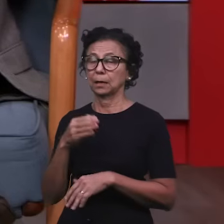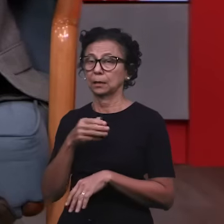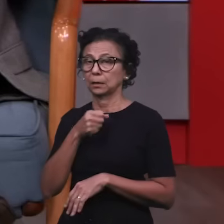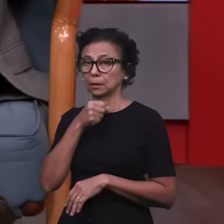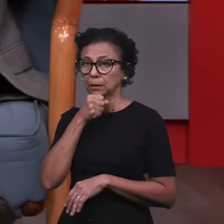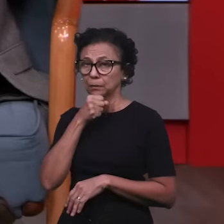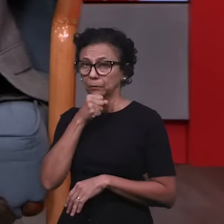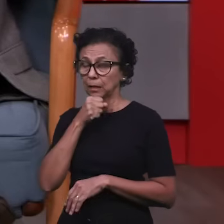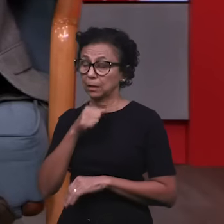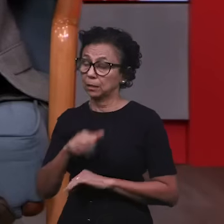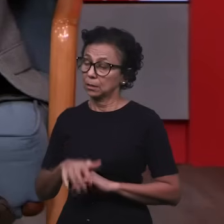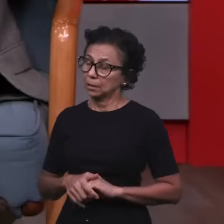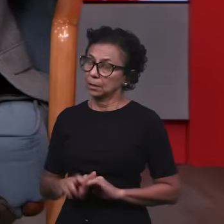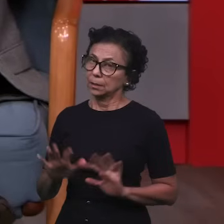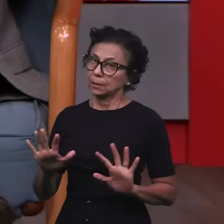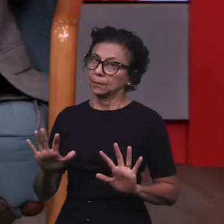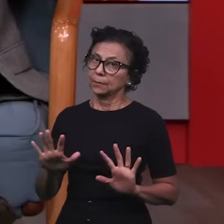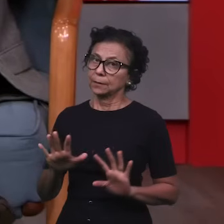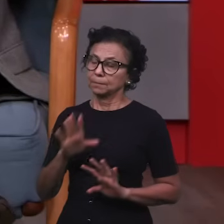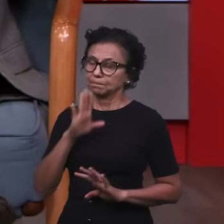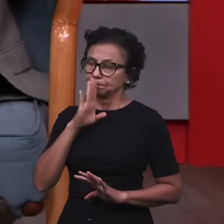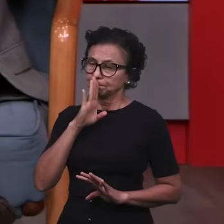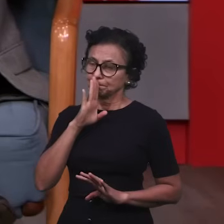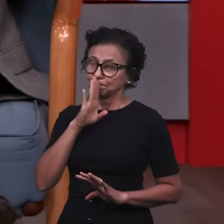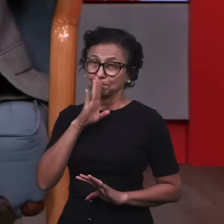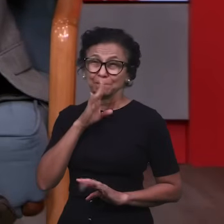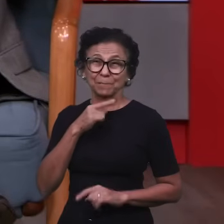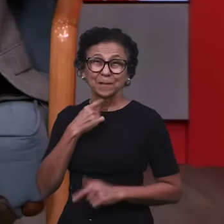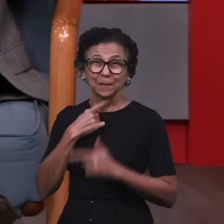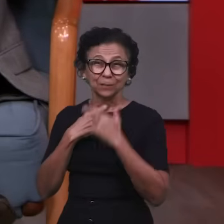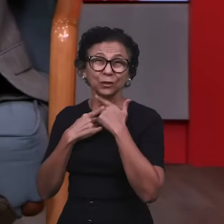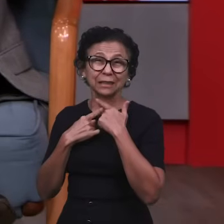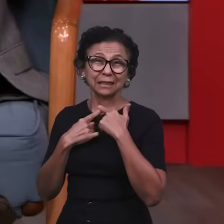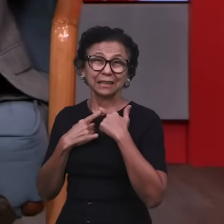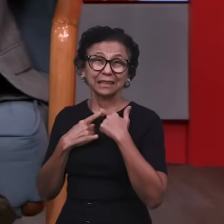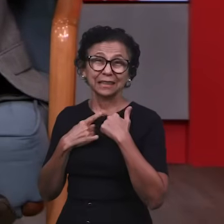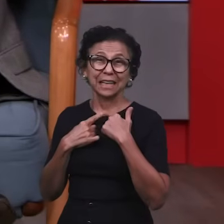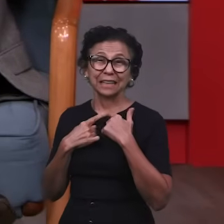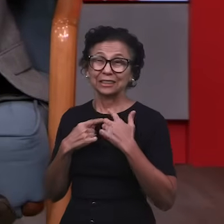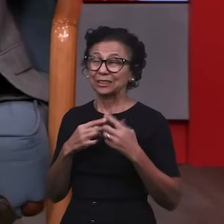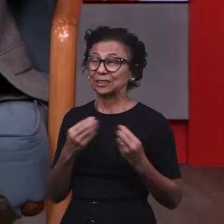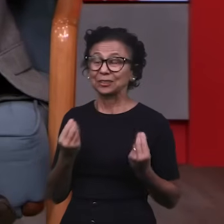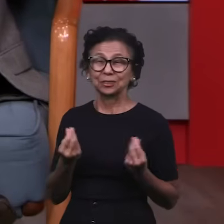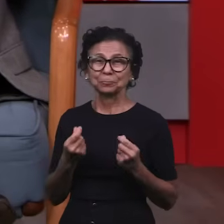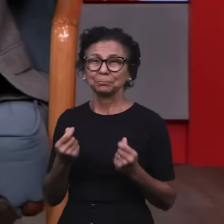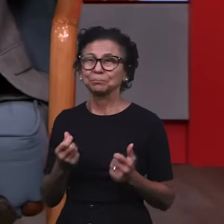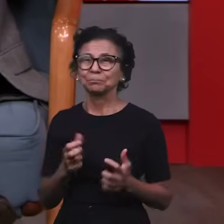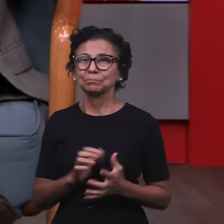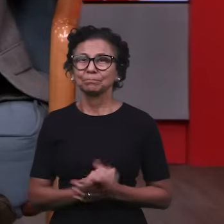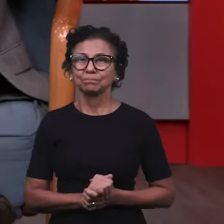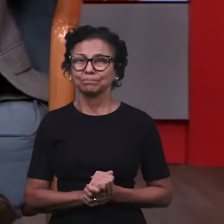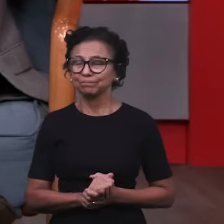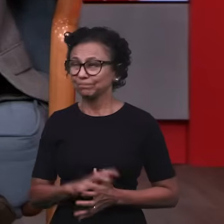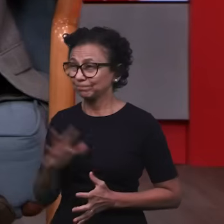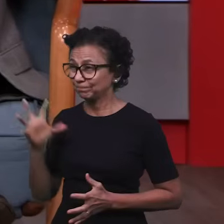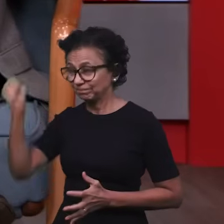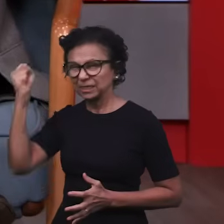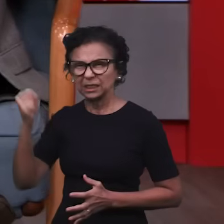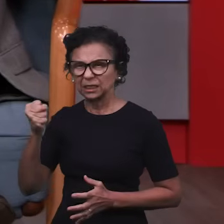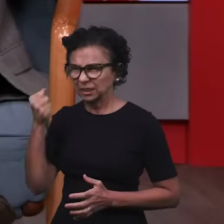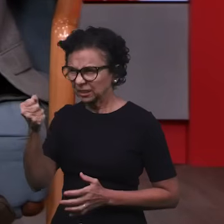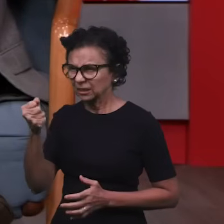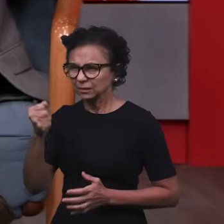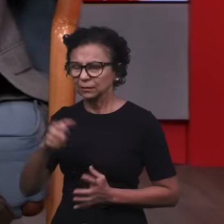Eu me contive, mas a vontade que eu tinha era de ter uma reação violenta com ele